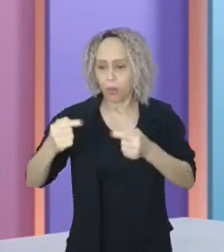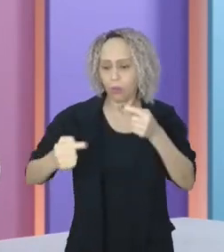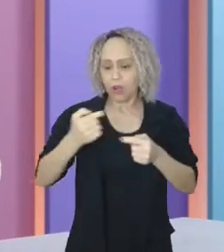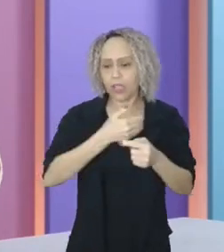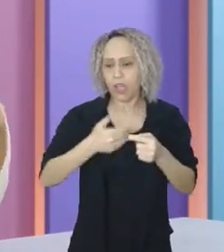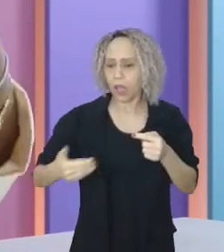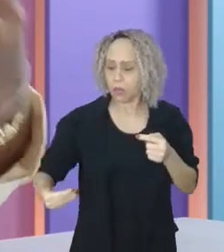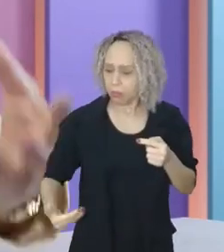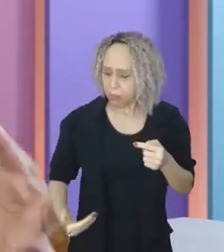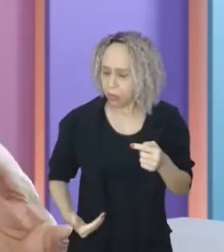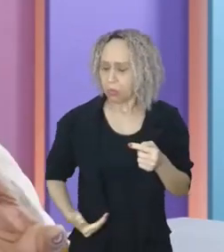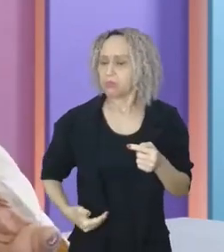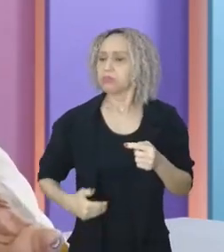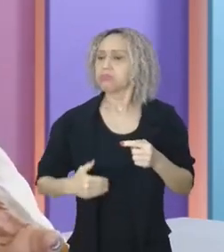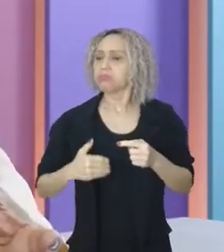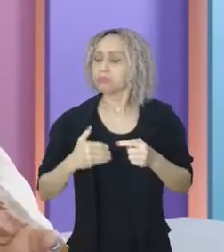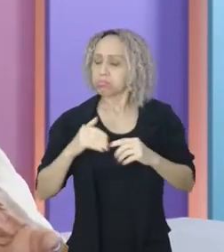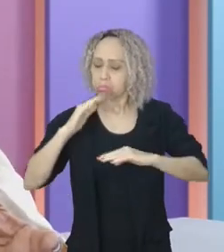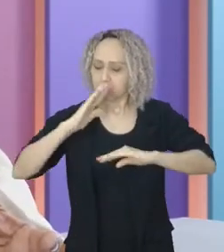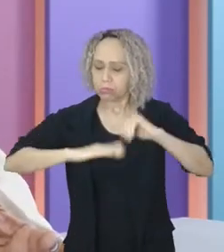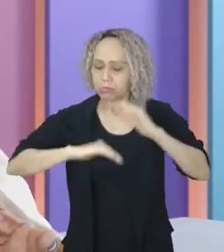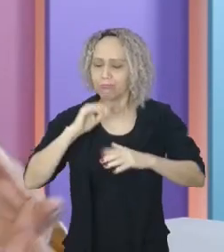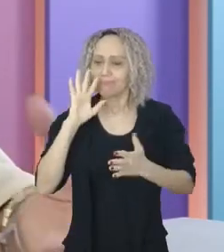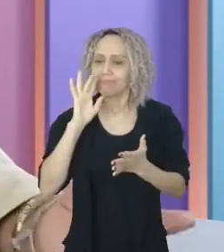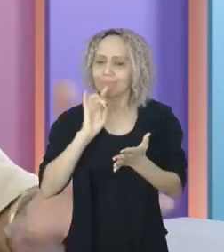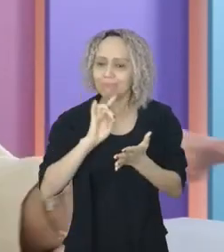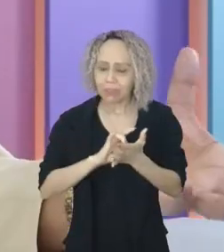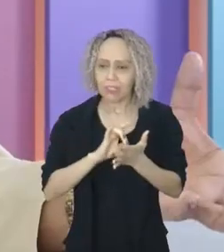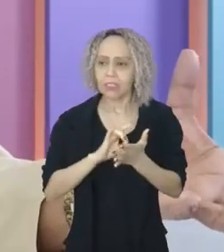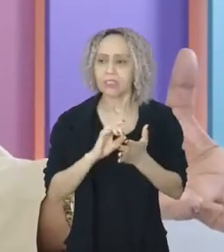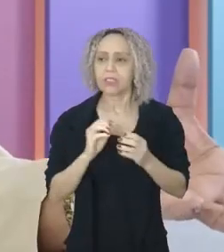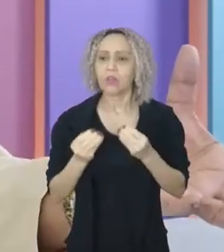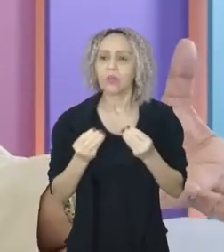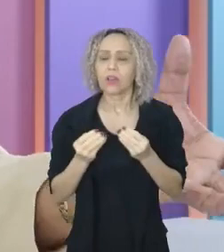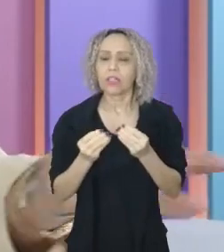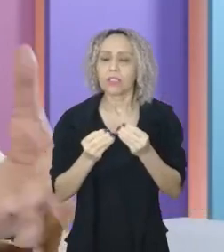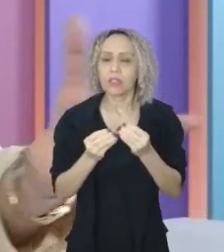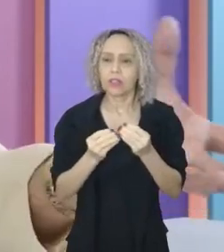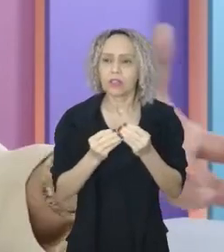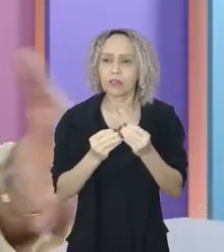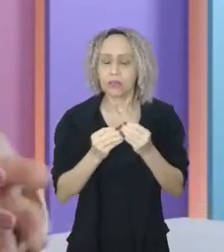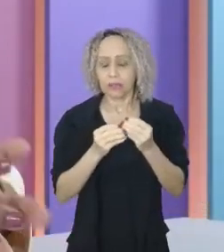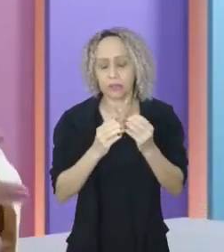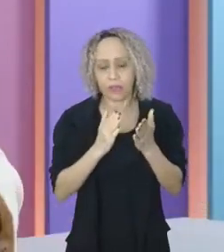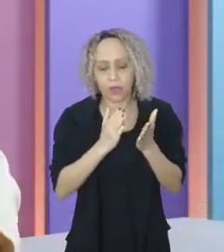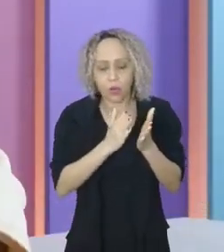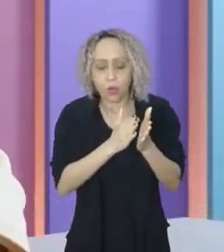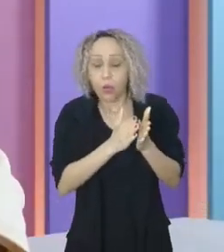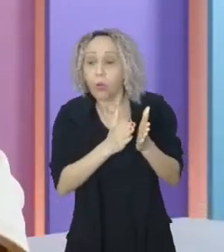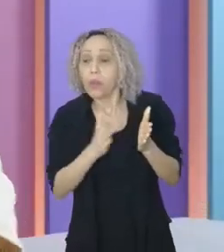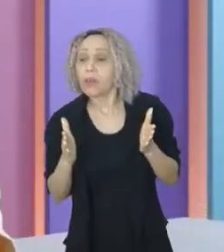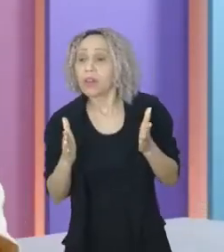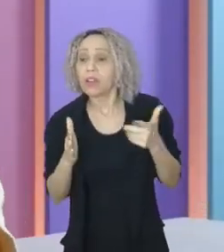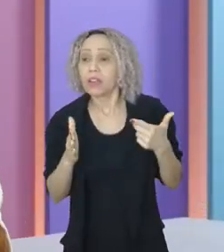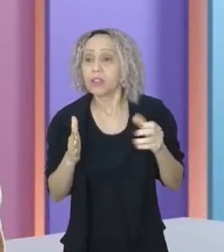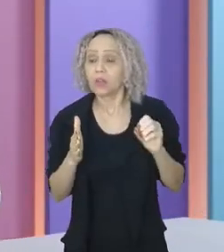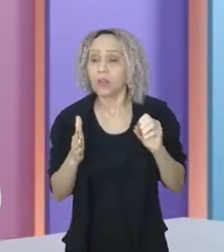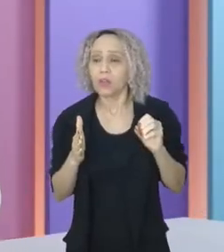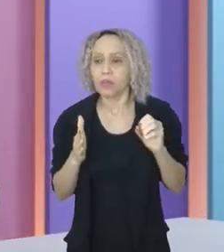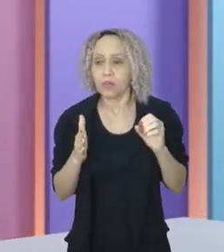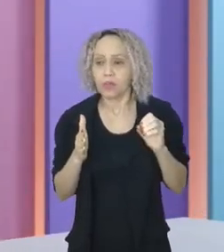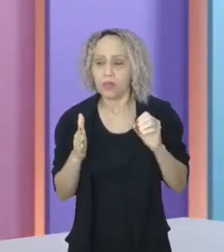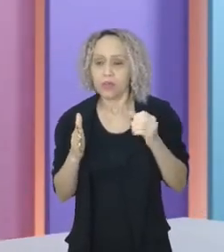elas vão se efetivar a partir de 2013 no governo do presidente